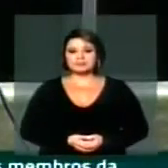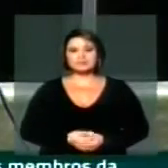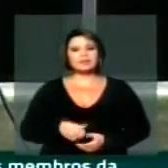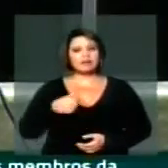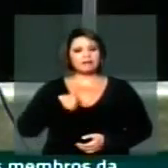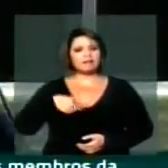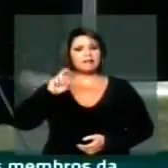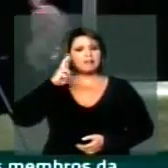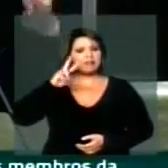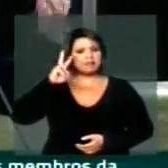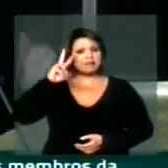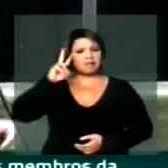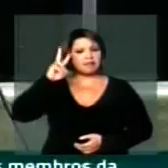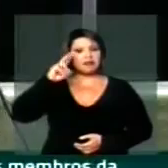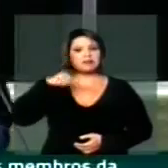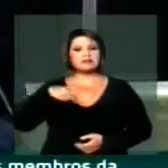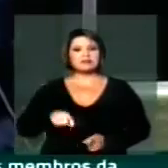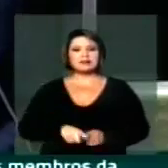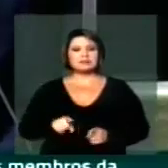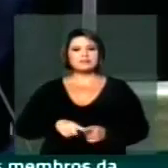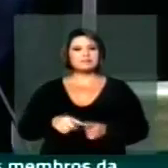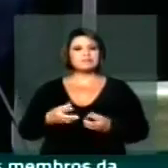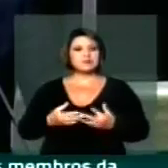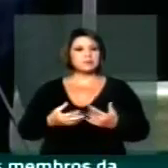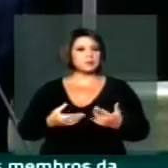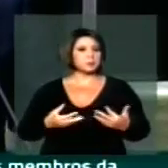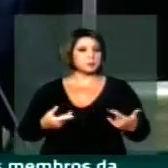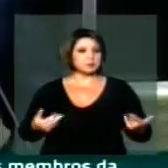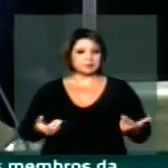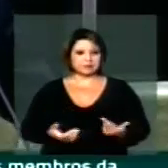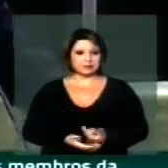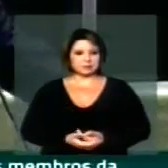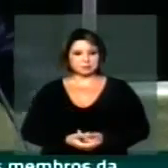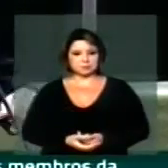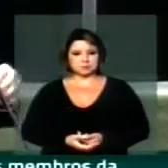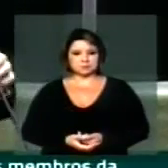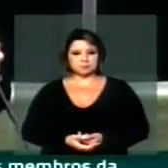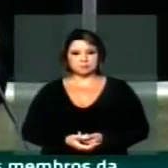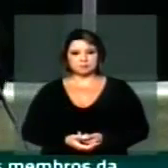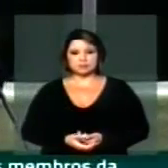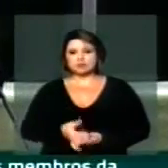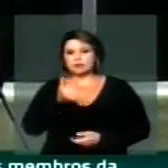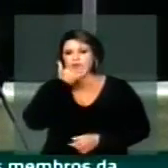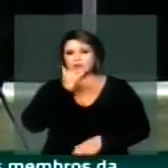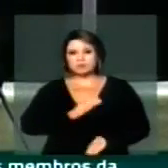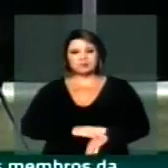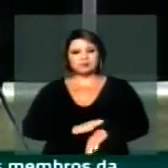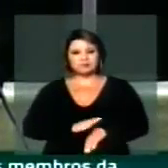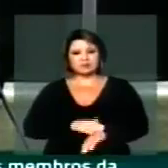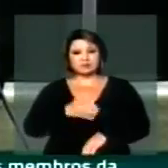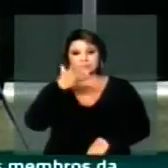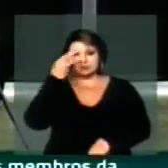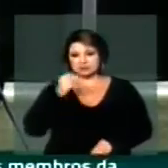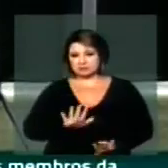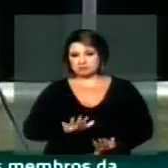eu me lembro naturalmente de muitas coisas. Presidente, eu não marquei o tempo, quanto tempo